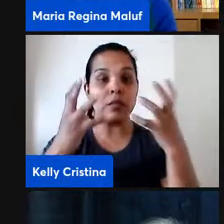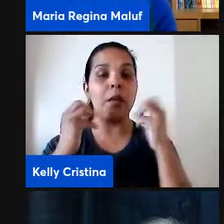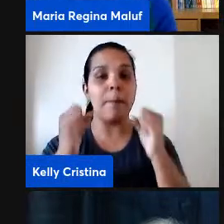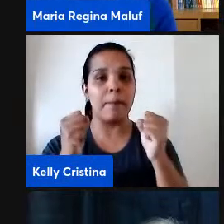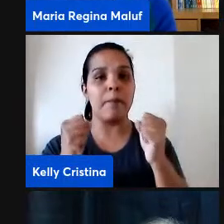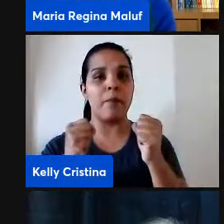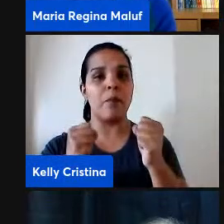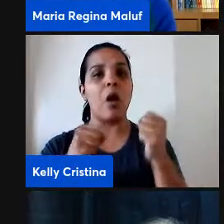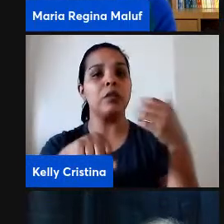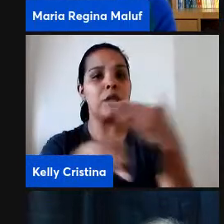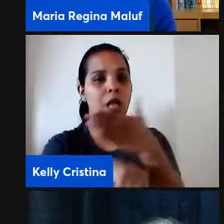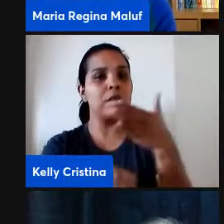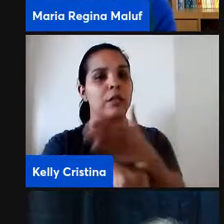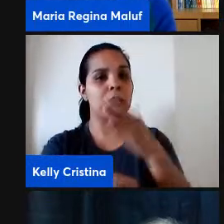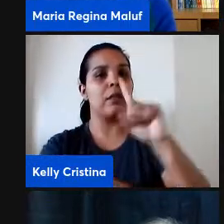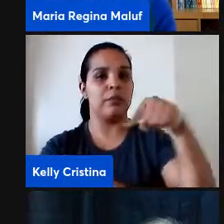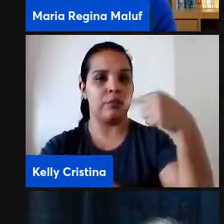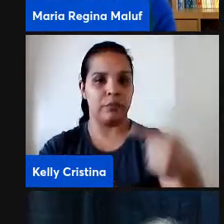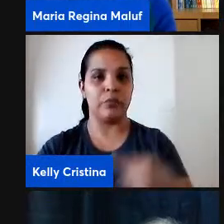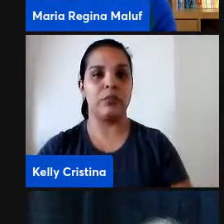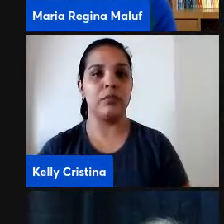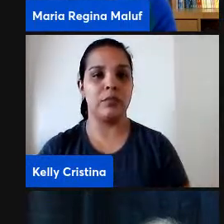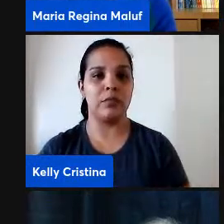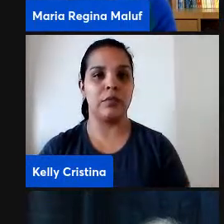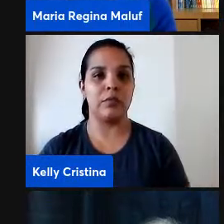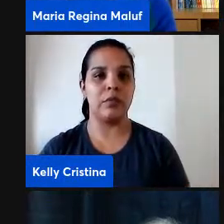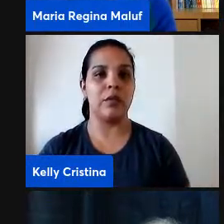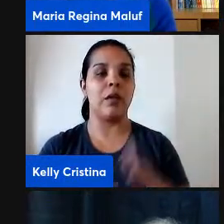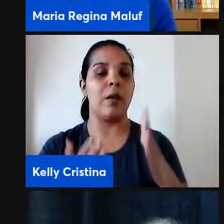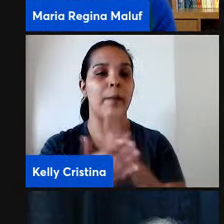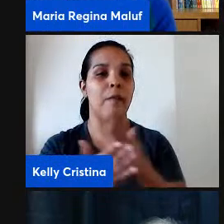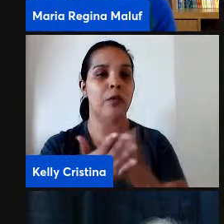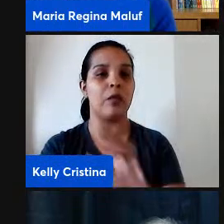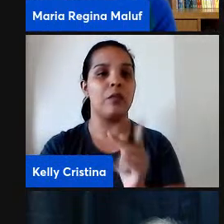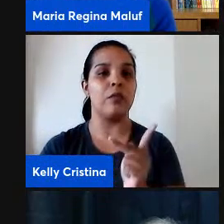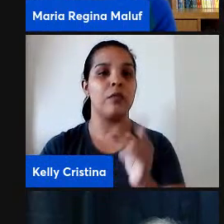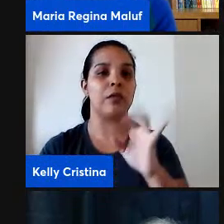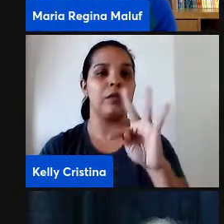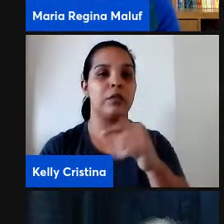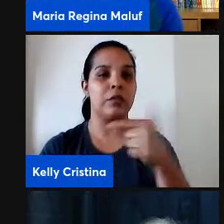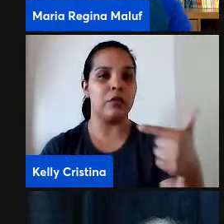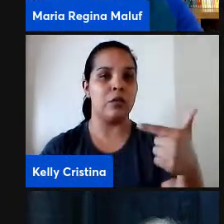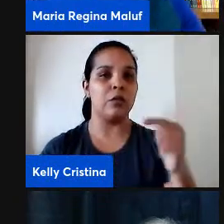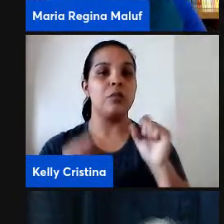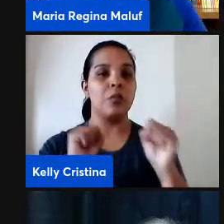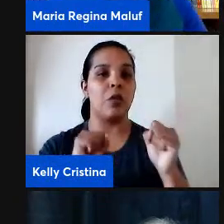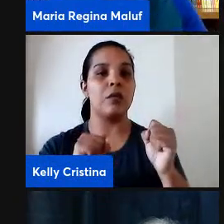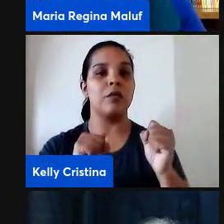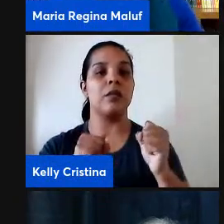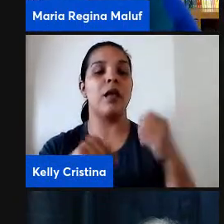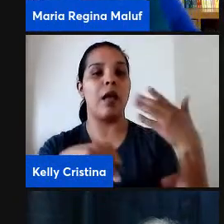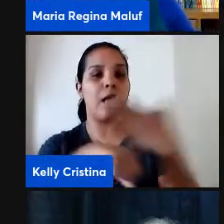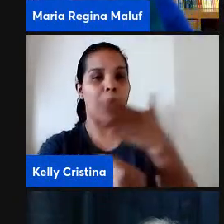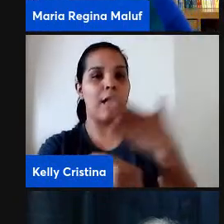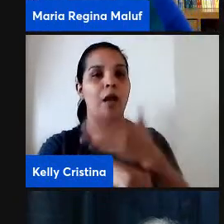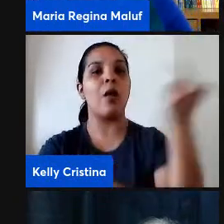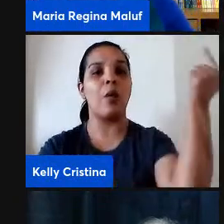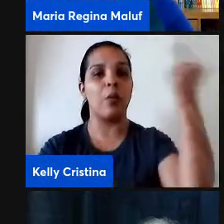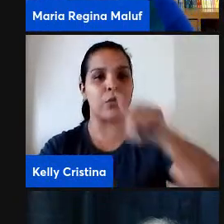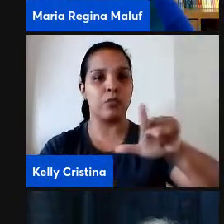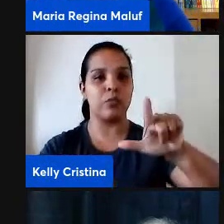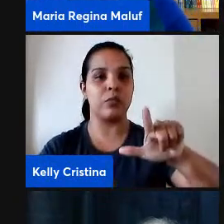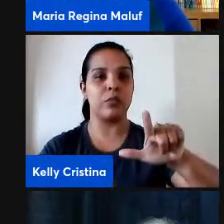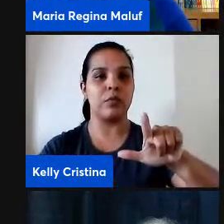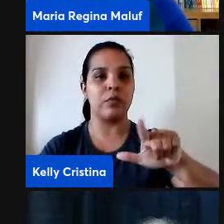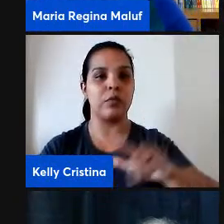de algum modo. Claro, claro. É o manual do Kit 2, e ele pode ser acessado lá na